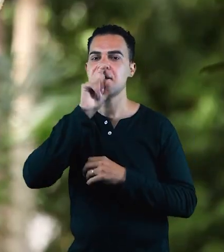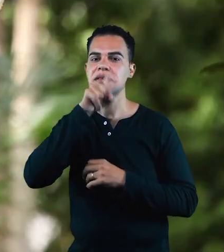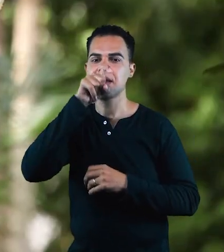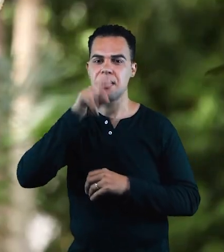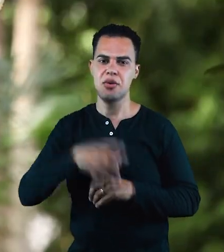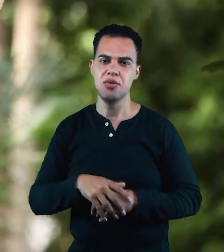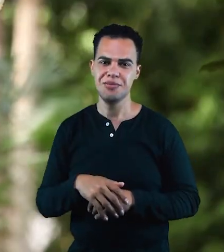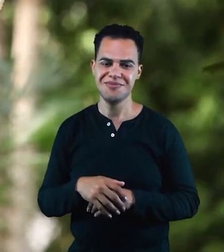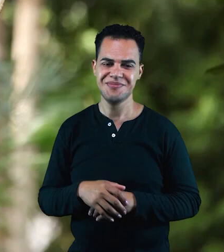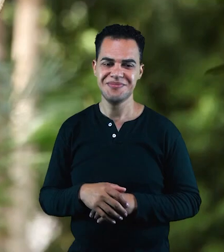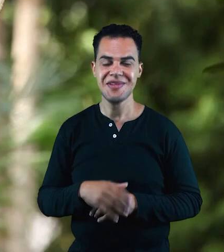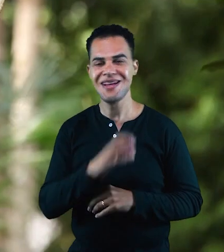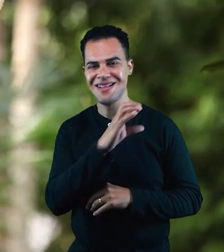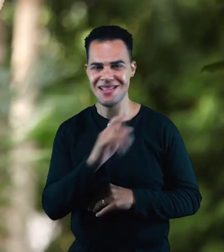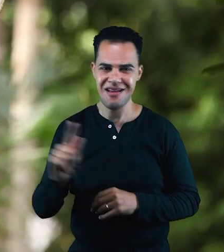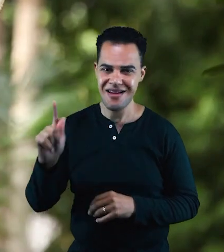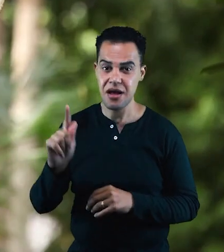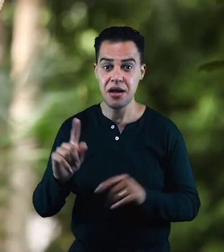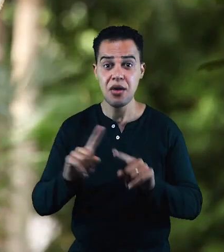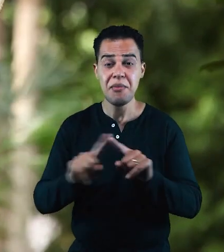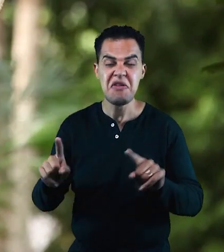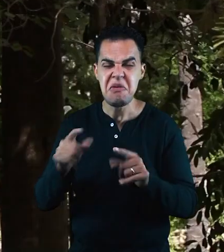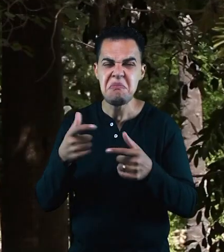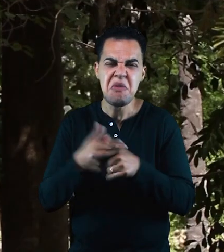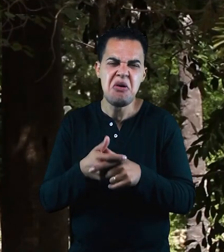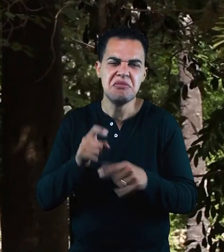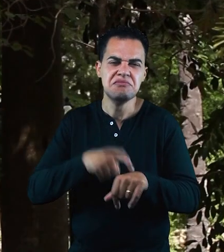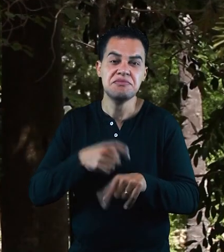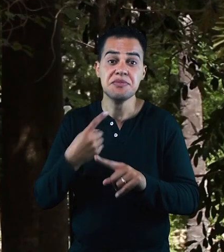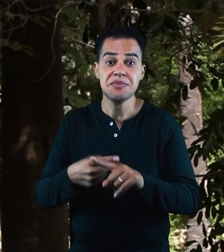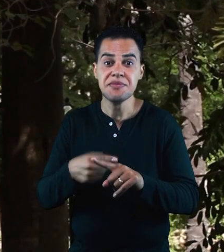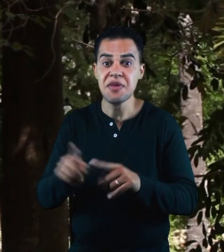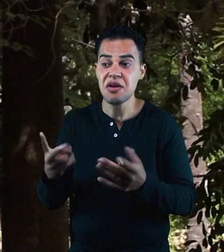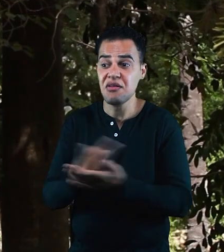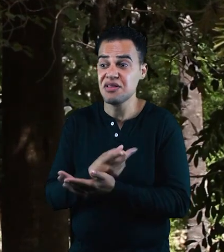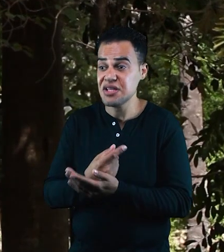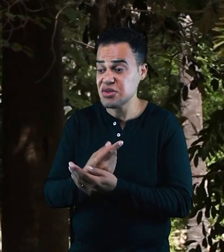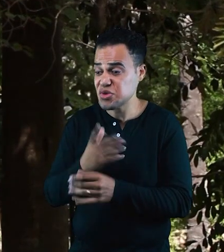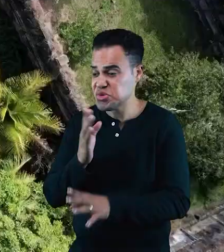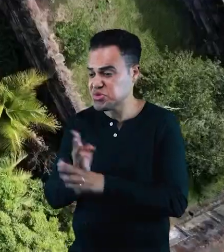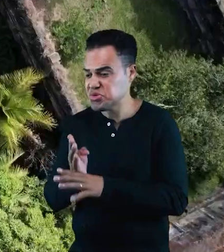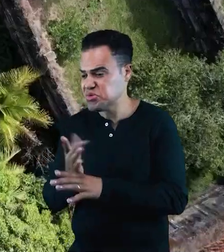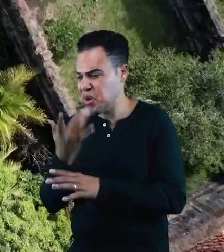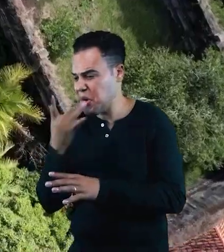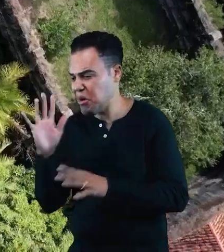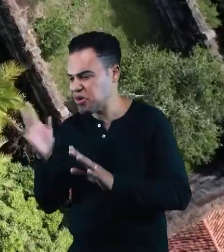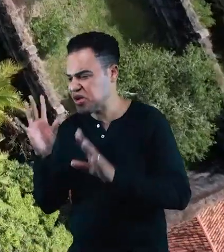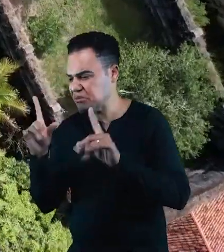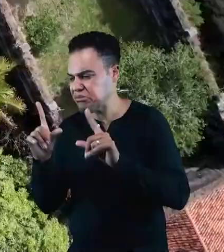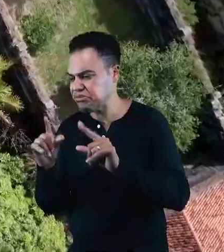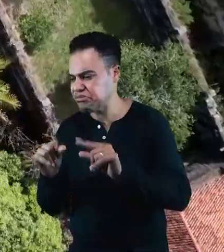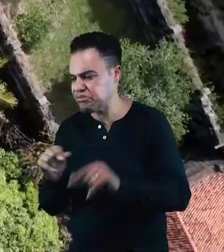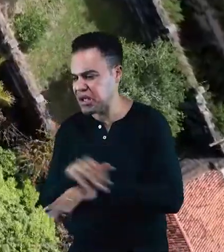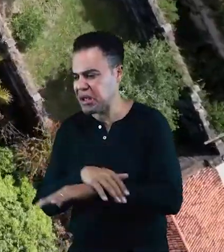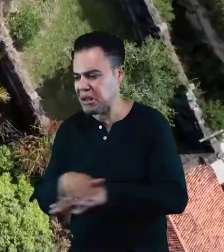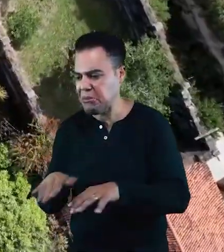João XXIII. Porque descobriram que aqui a riqueza do ouro já tinha acabado com o mão de luva. E dizem